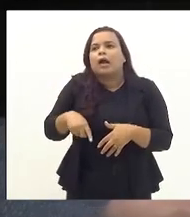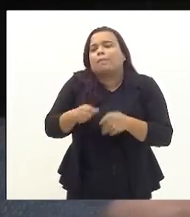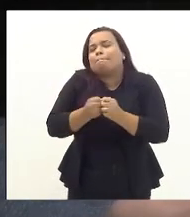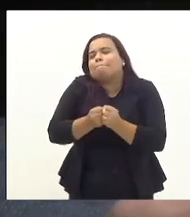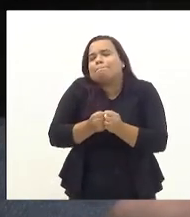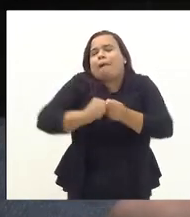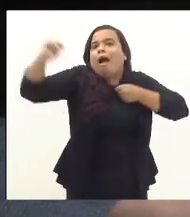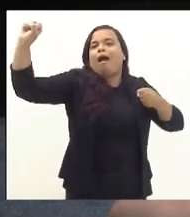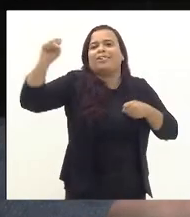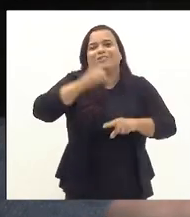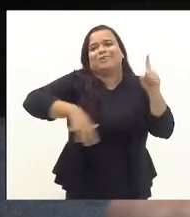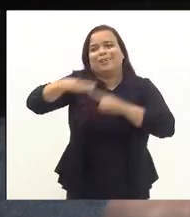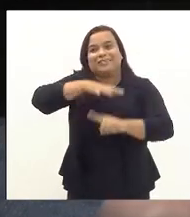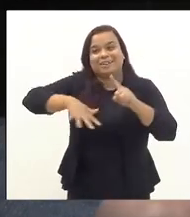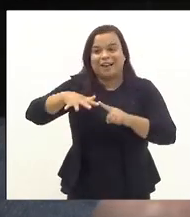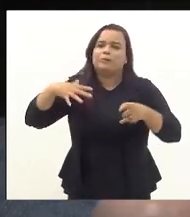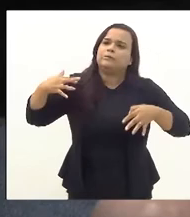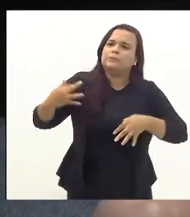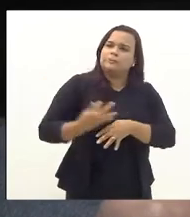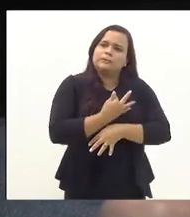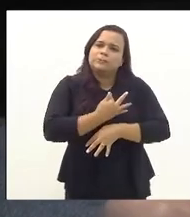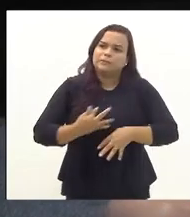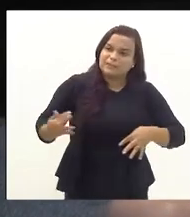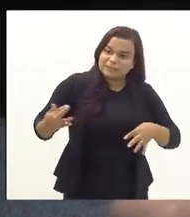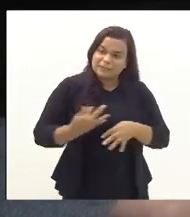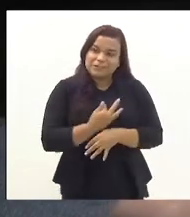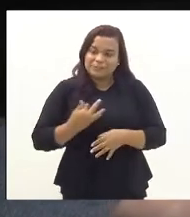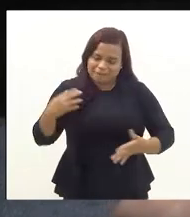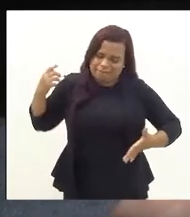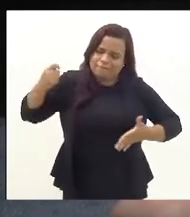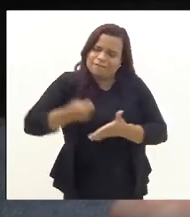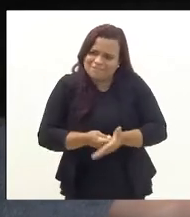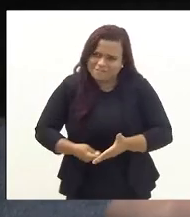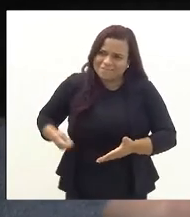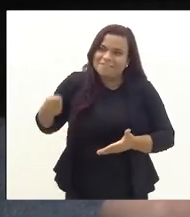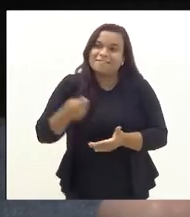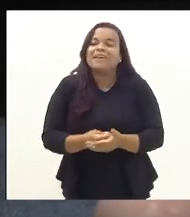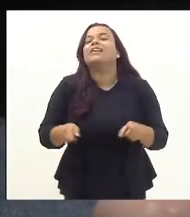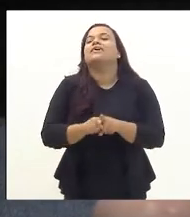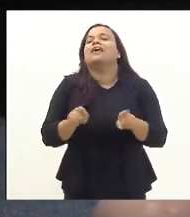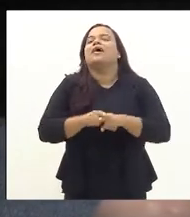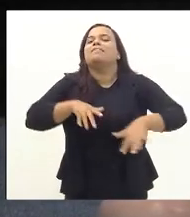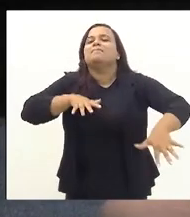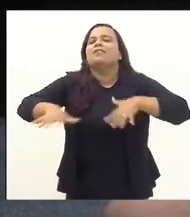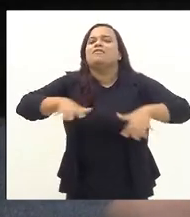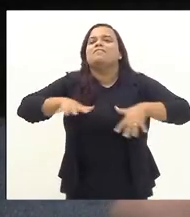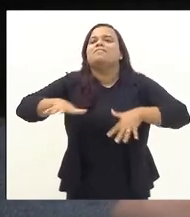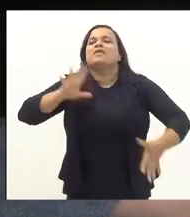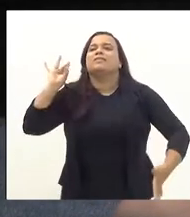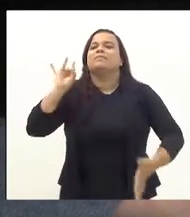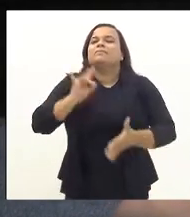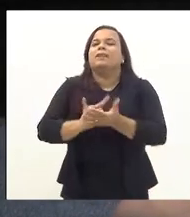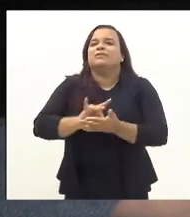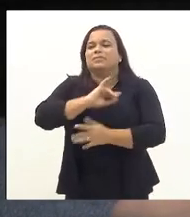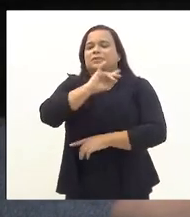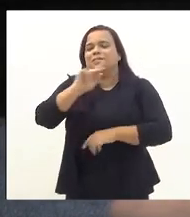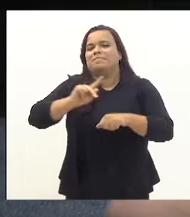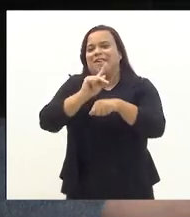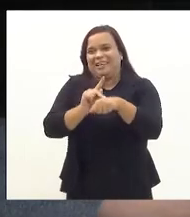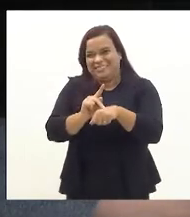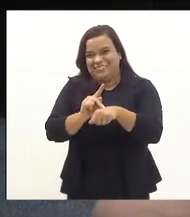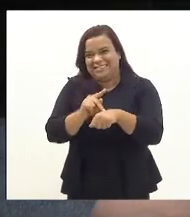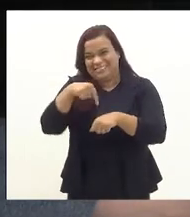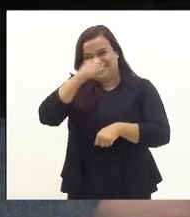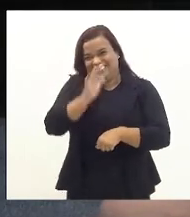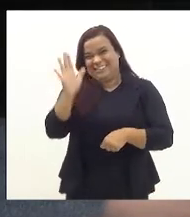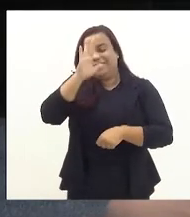movimentos sociais existentes, pujantes e em movimento literal no nosso país. Então, meu irmão, sucesso